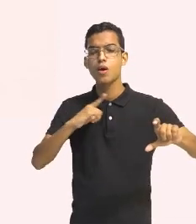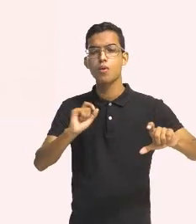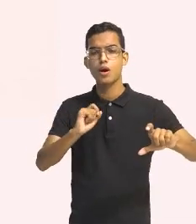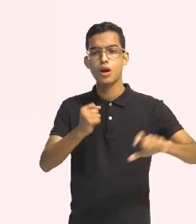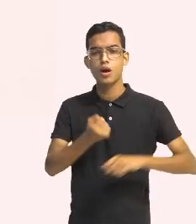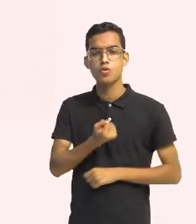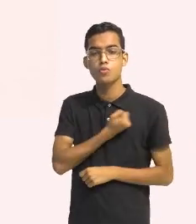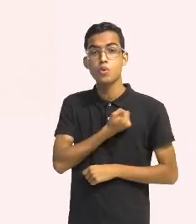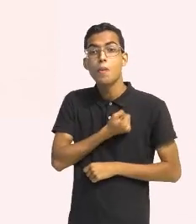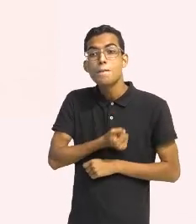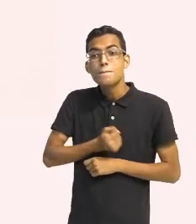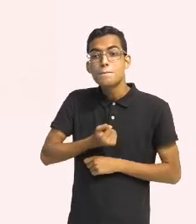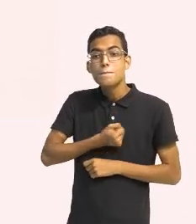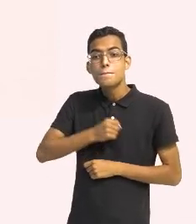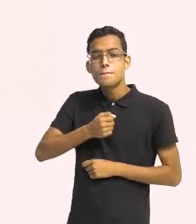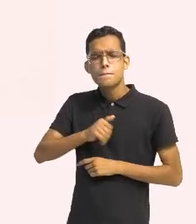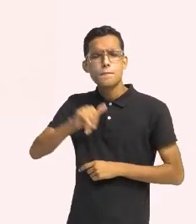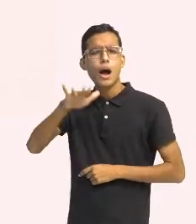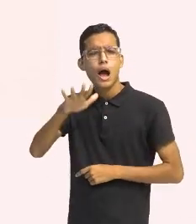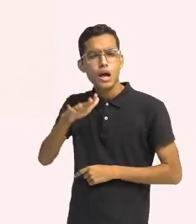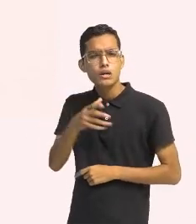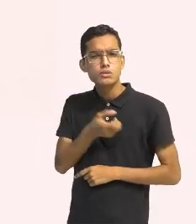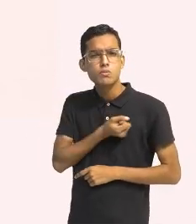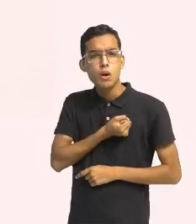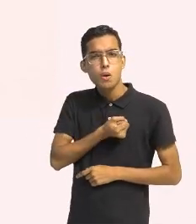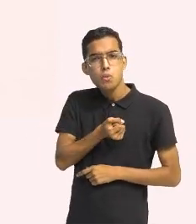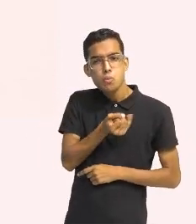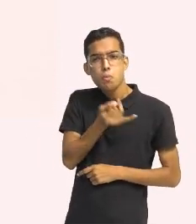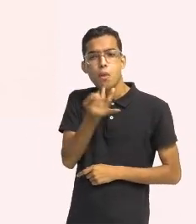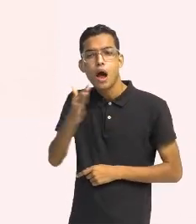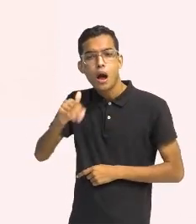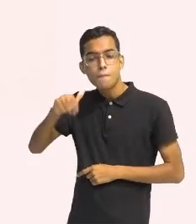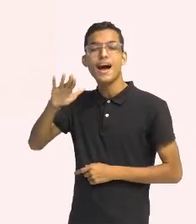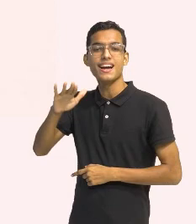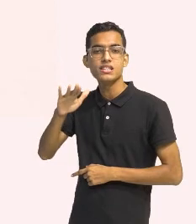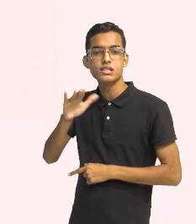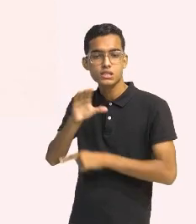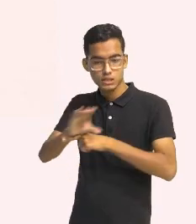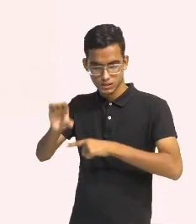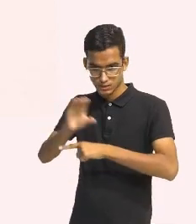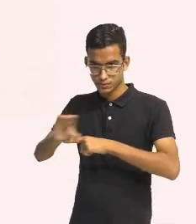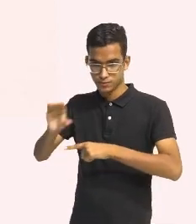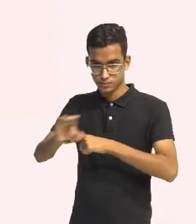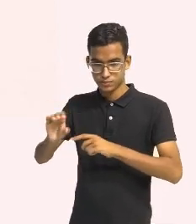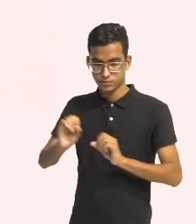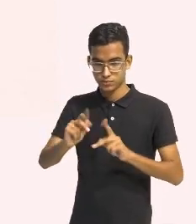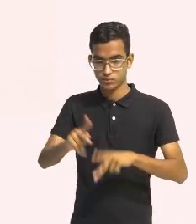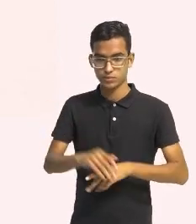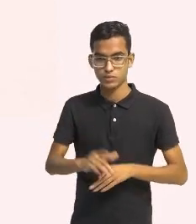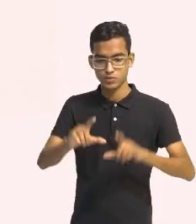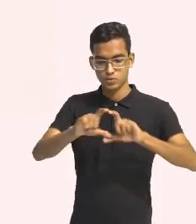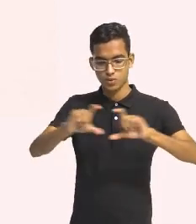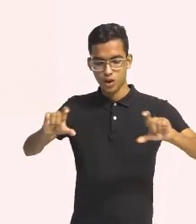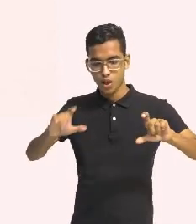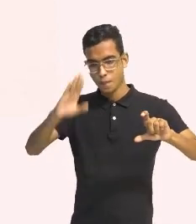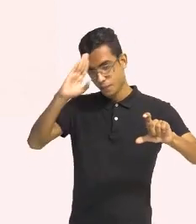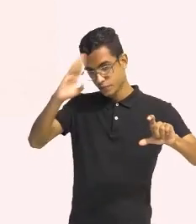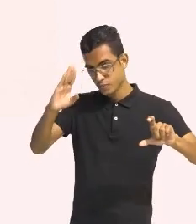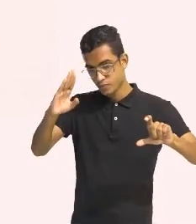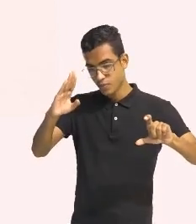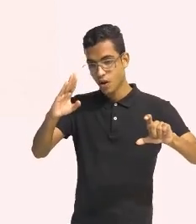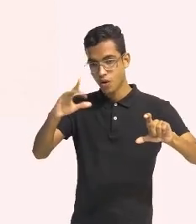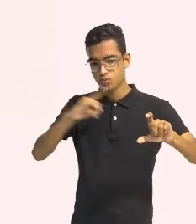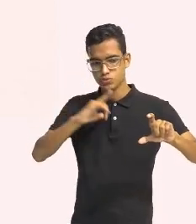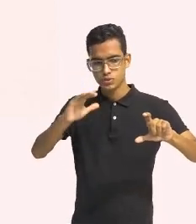quantidade de carbonos, né? Muitos carbonos, tá bom? Tudo que está fora dessa cadeia principal é chamado de